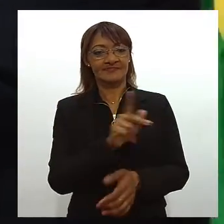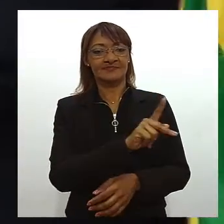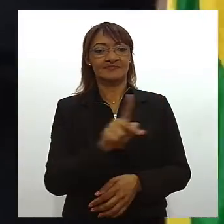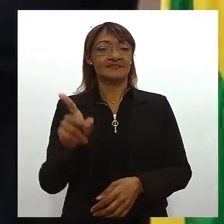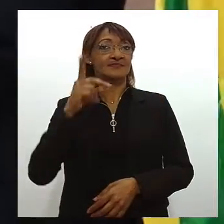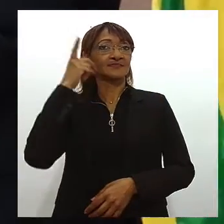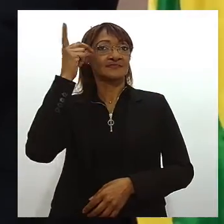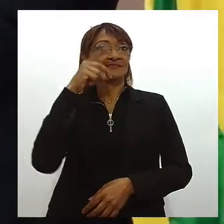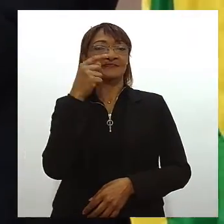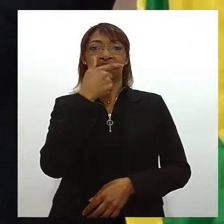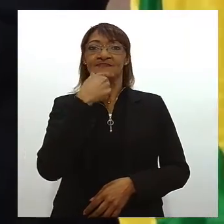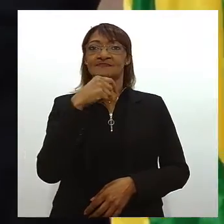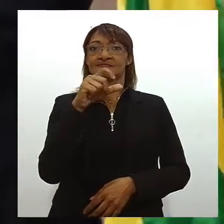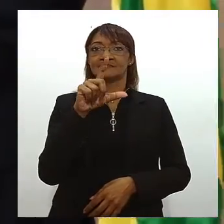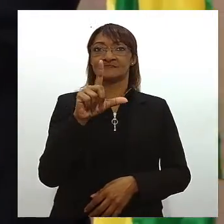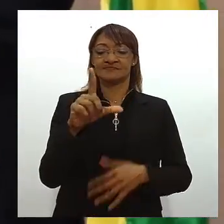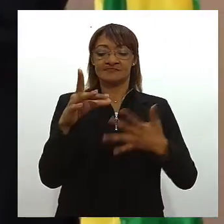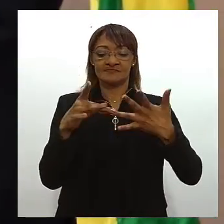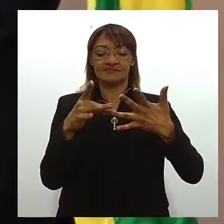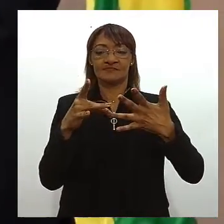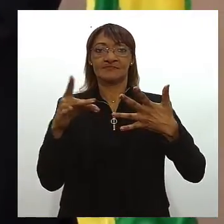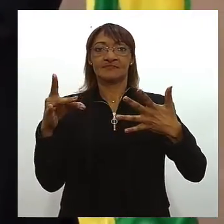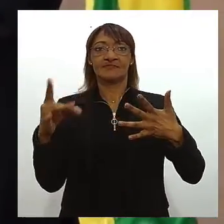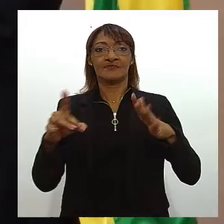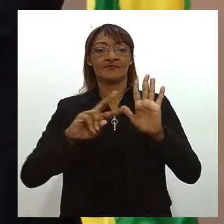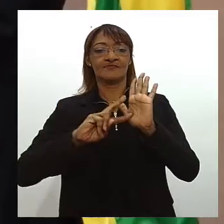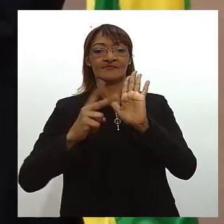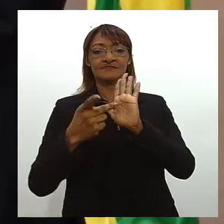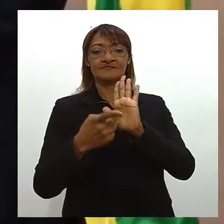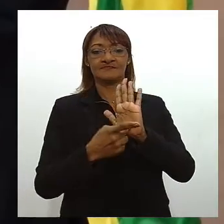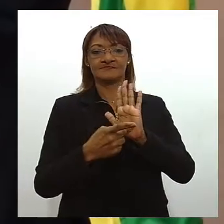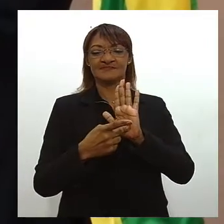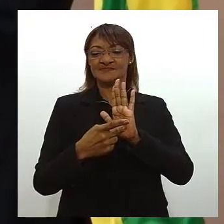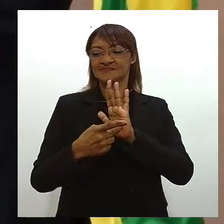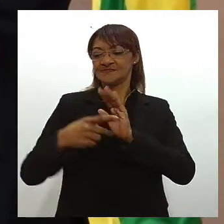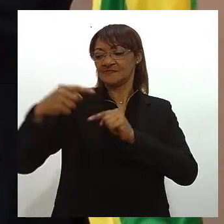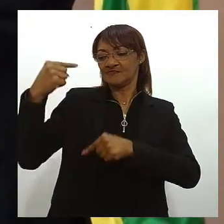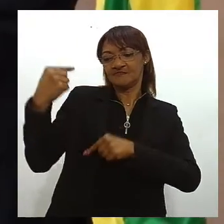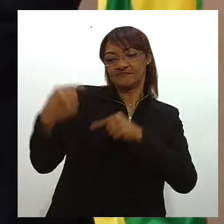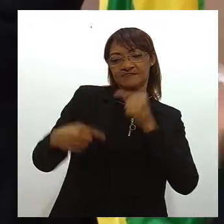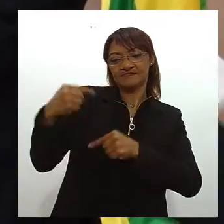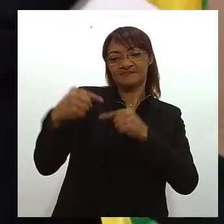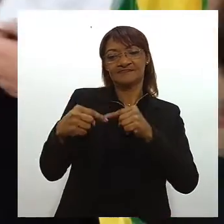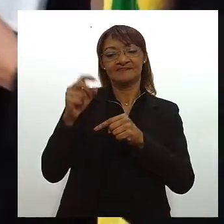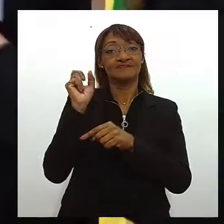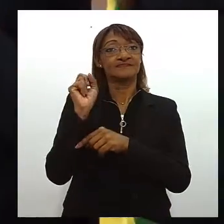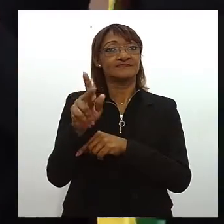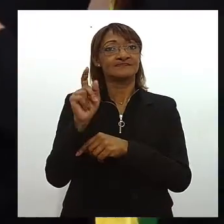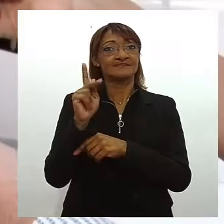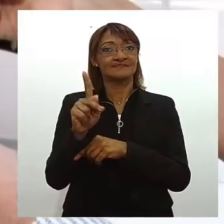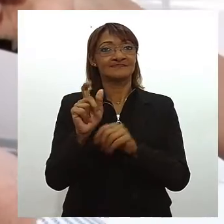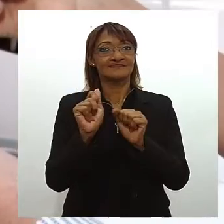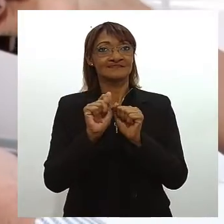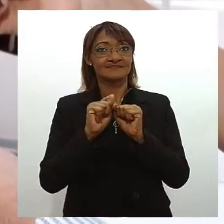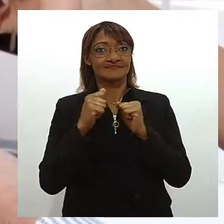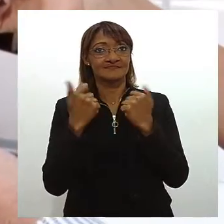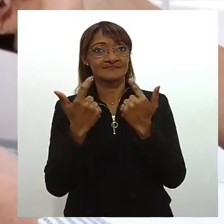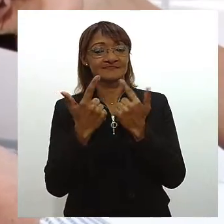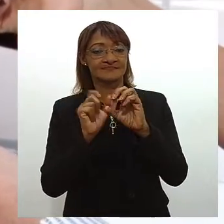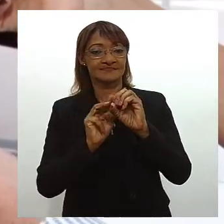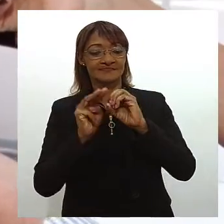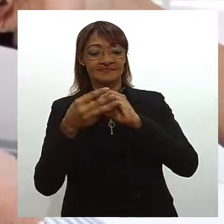deputado Luciano Bispo, destacou o significado do debate sobre a Previdência na Alese. Nós